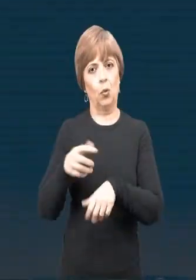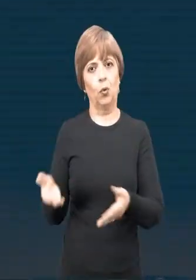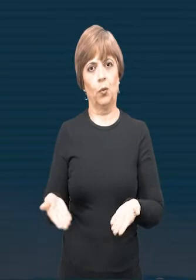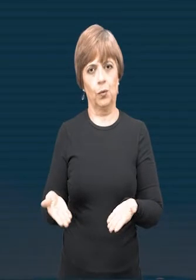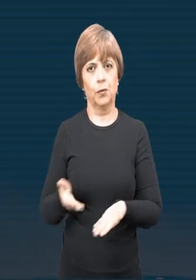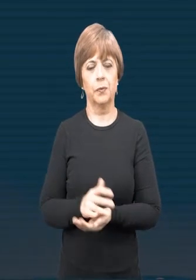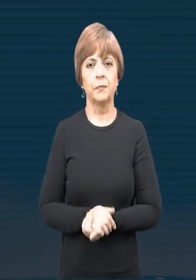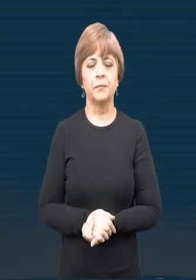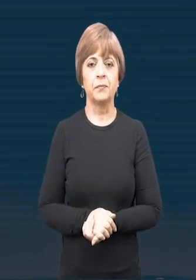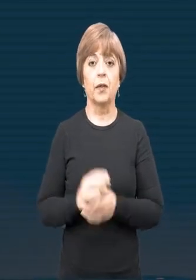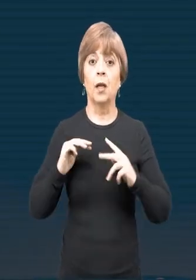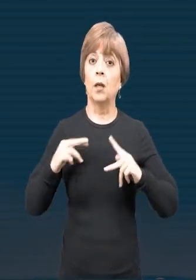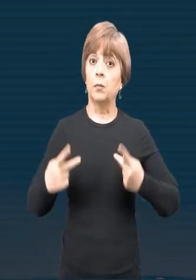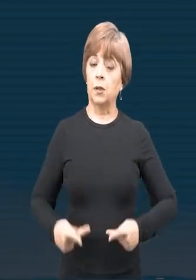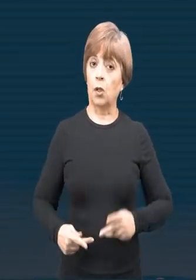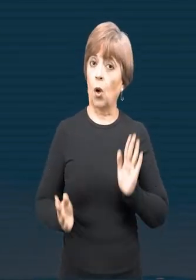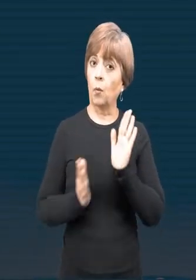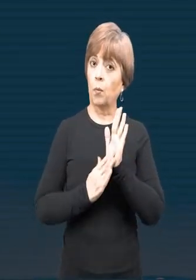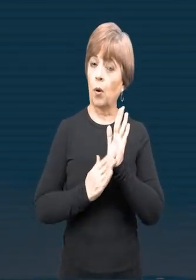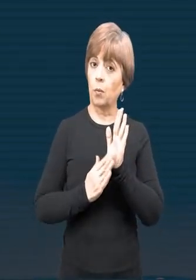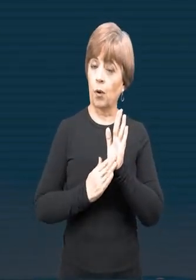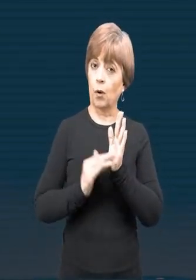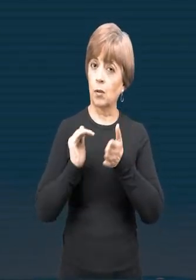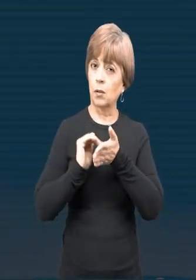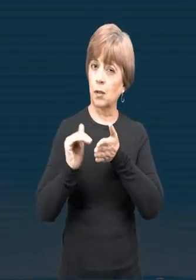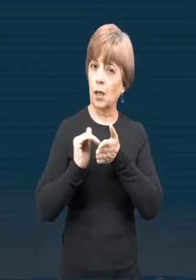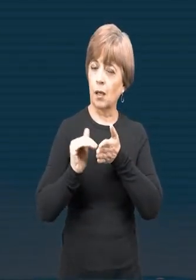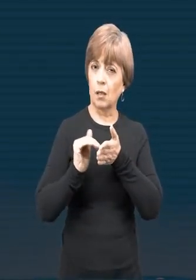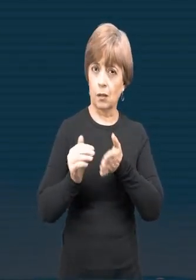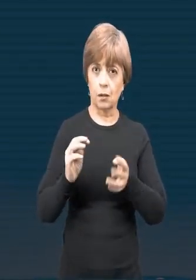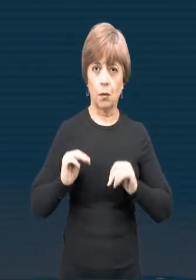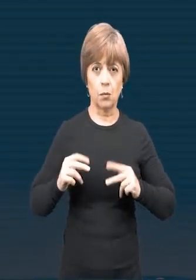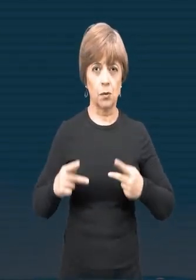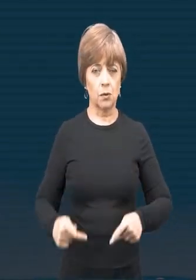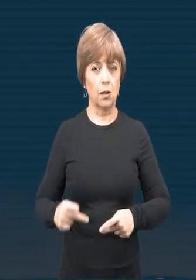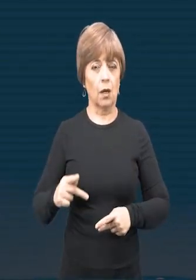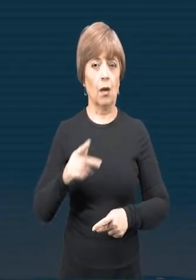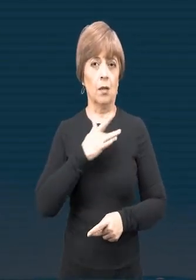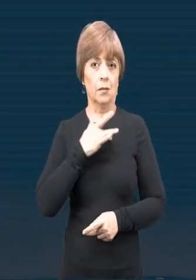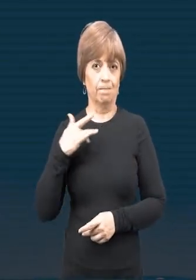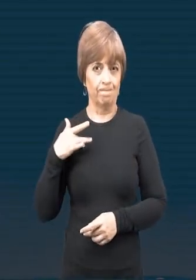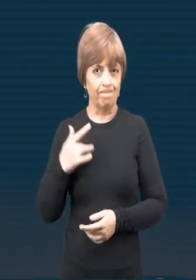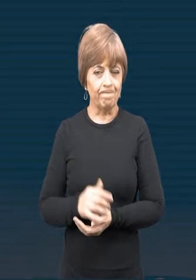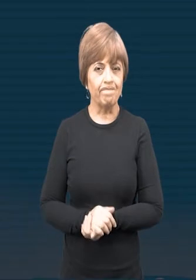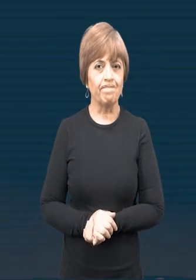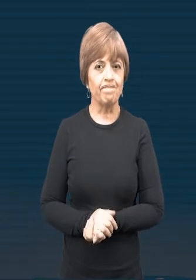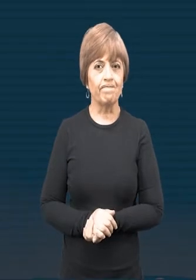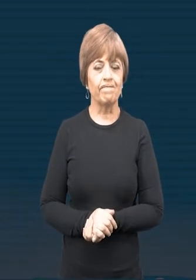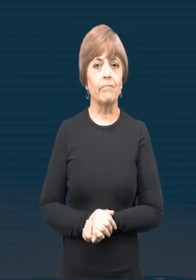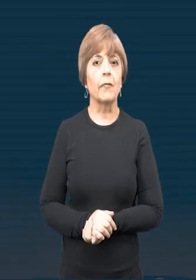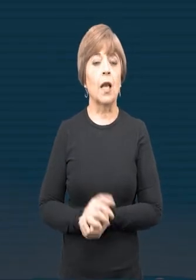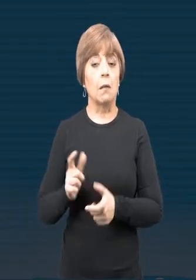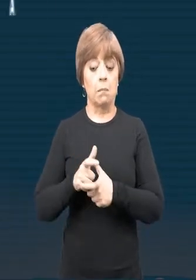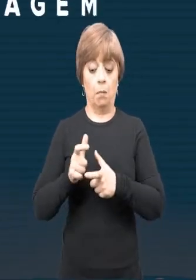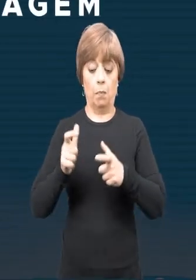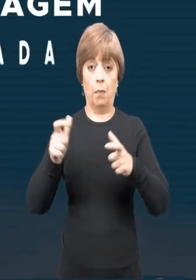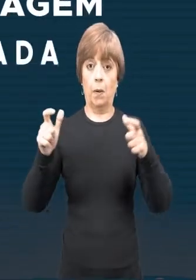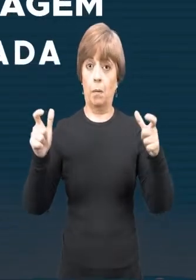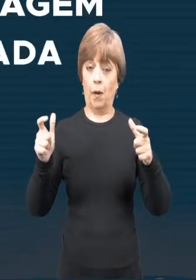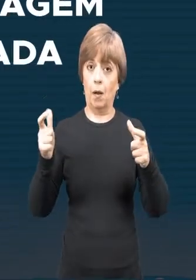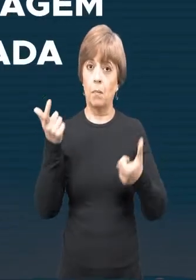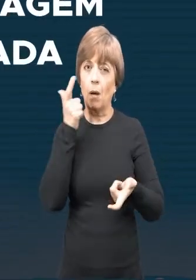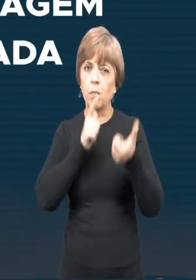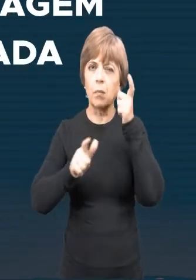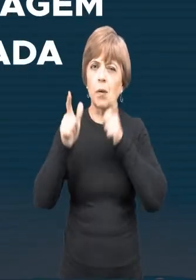propondo à Secretaria Municipal de Saúde e ao município, né, que amplie a sua capacidade de